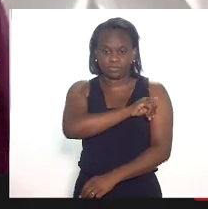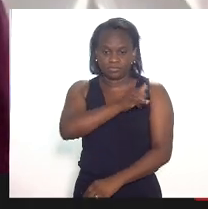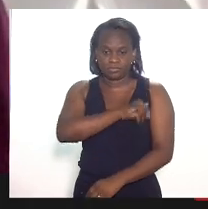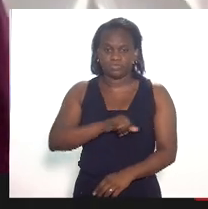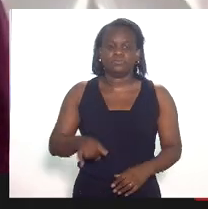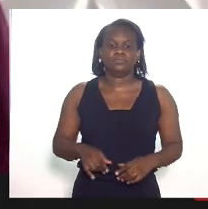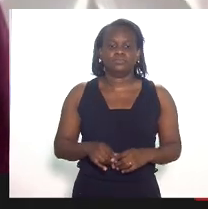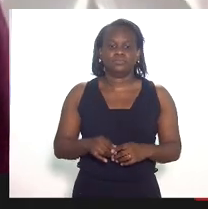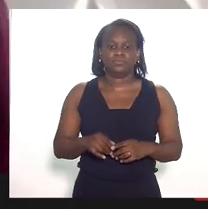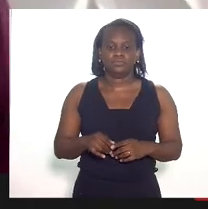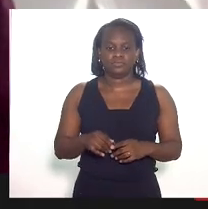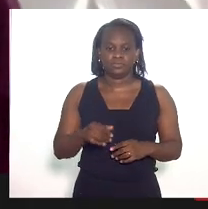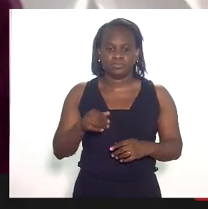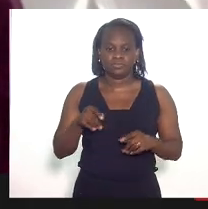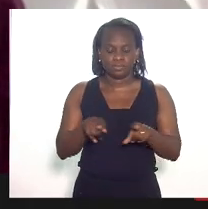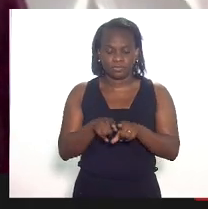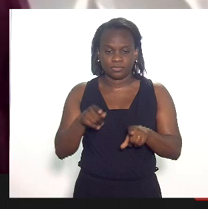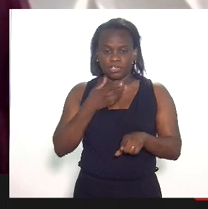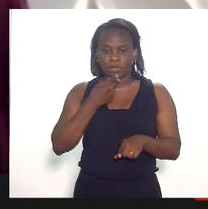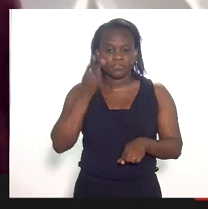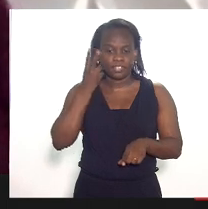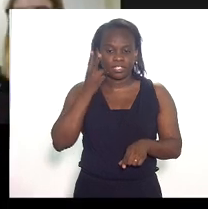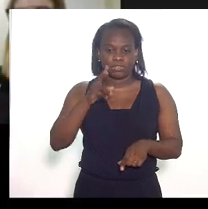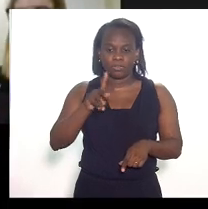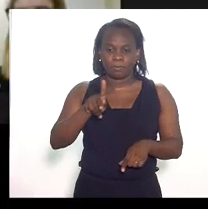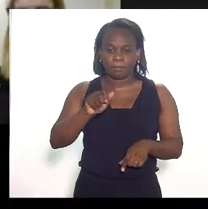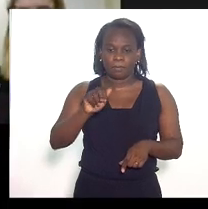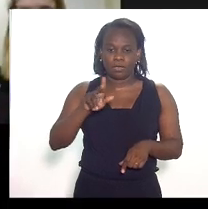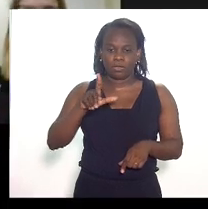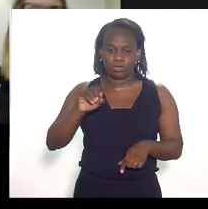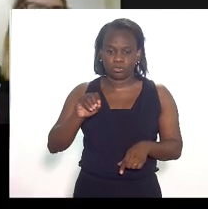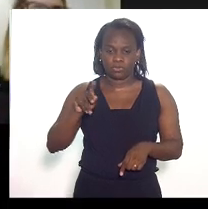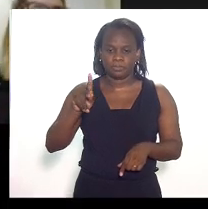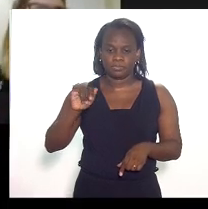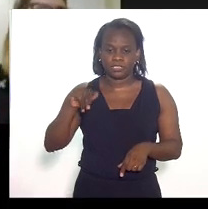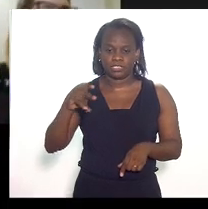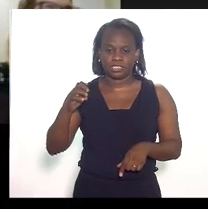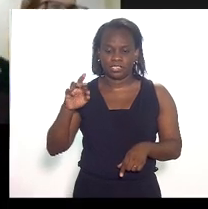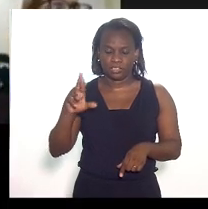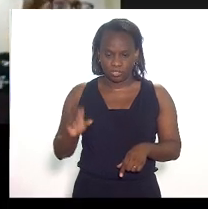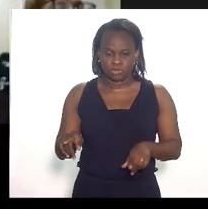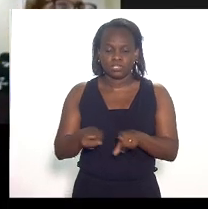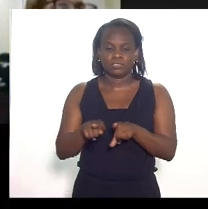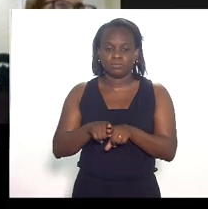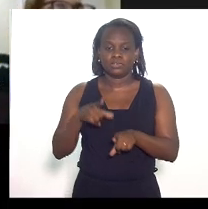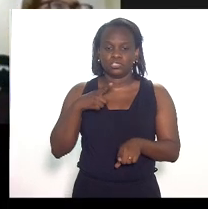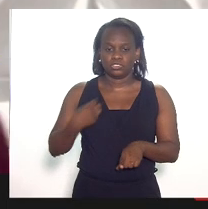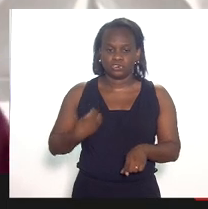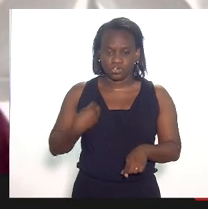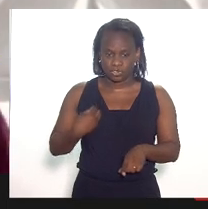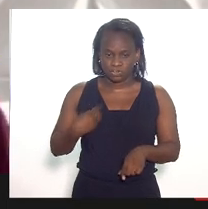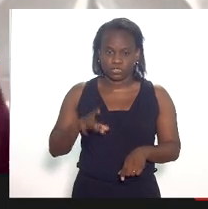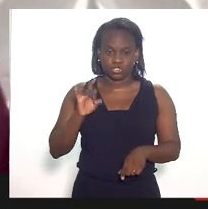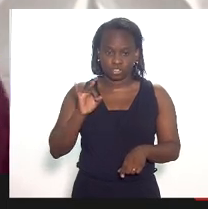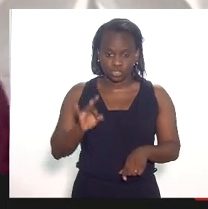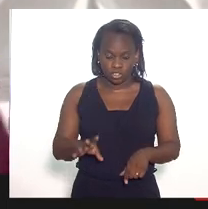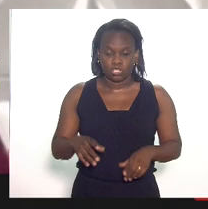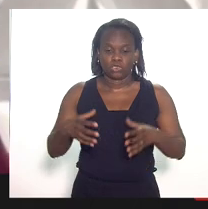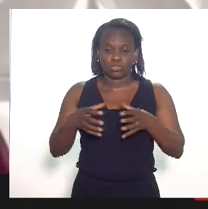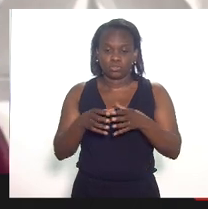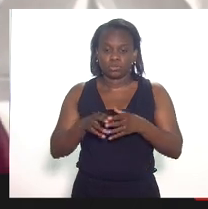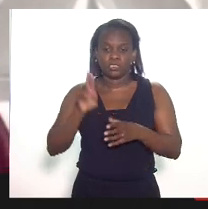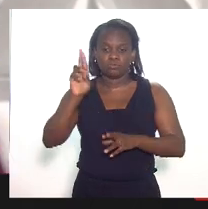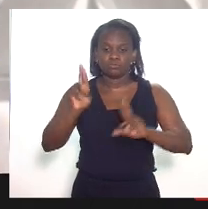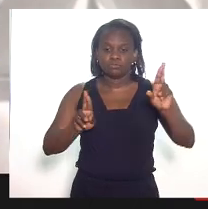na figura do vereador Paulo Pinheiro, dizer que já estão conosco não só a representação